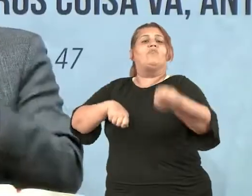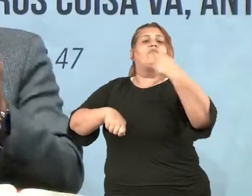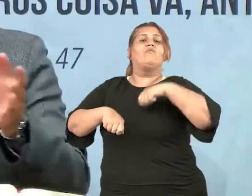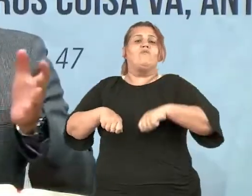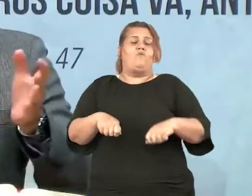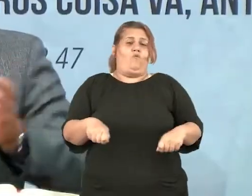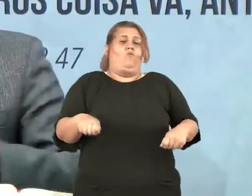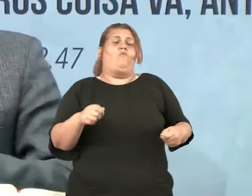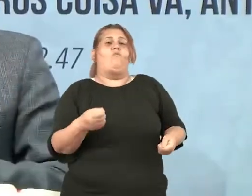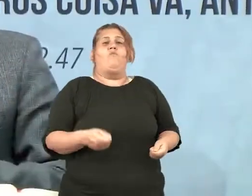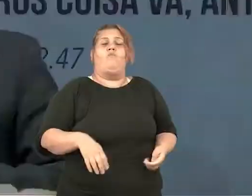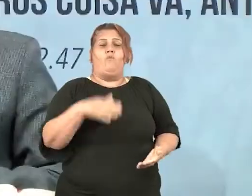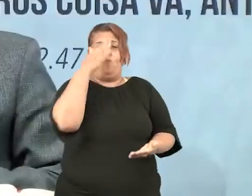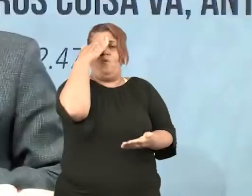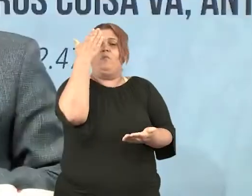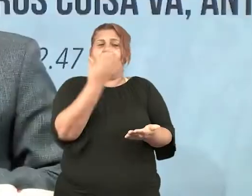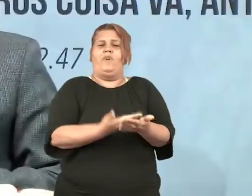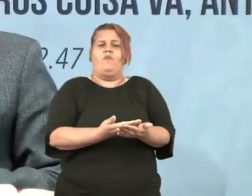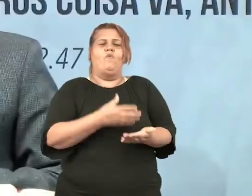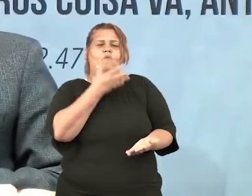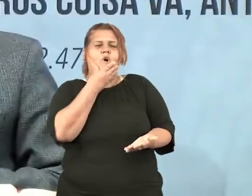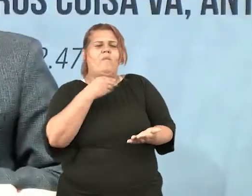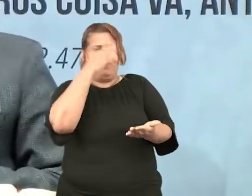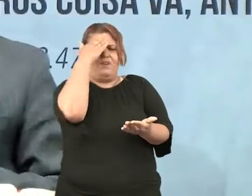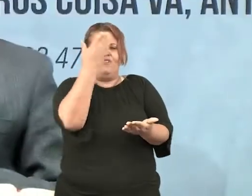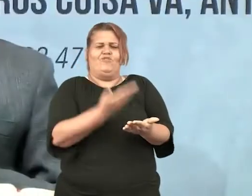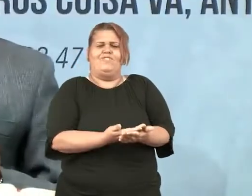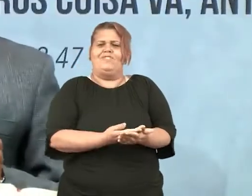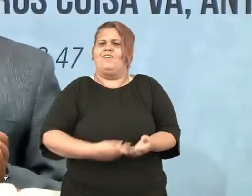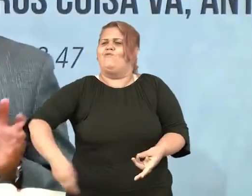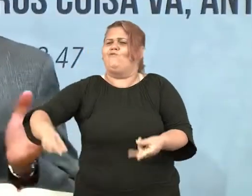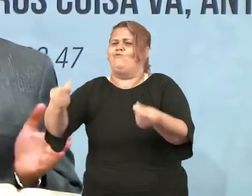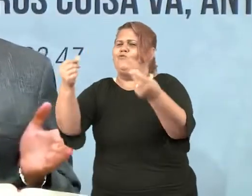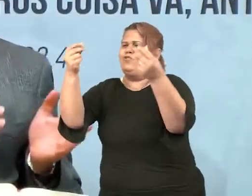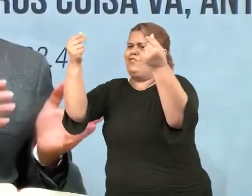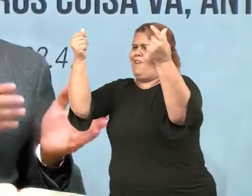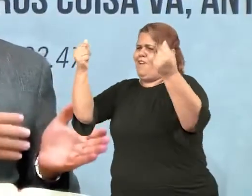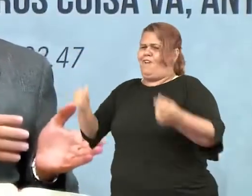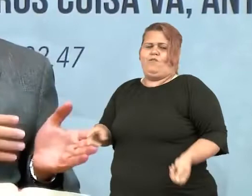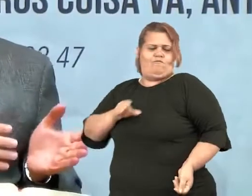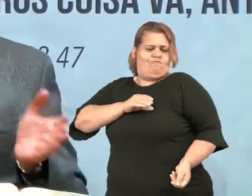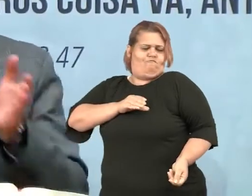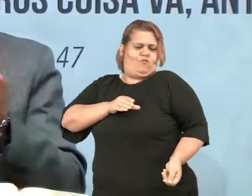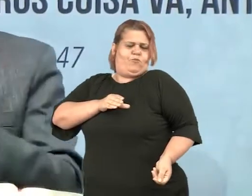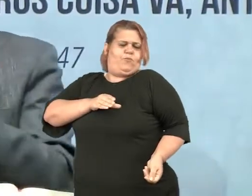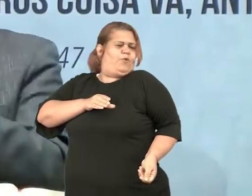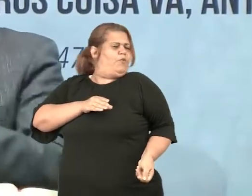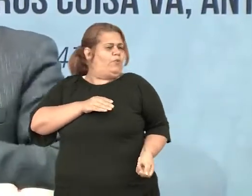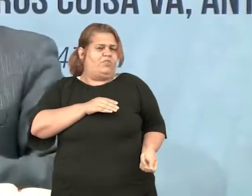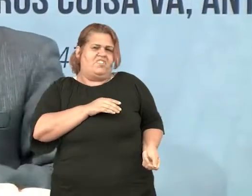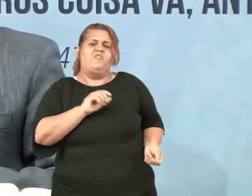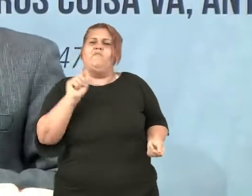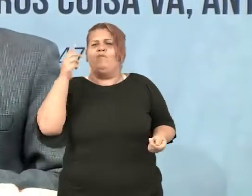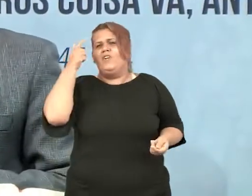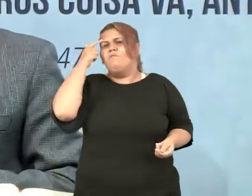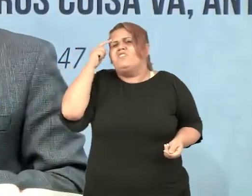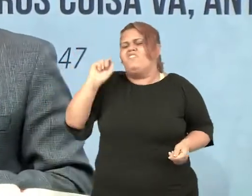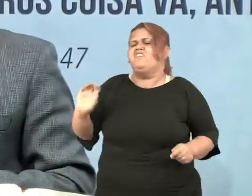O homem confia às vezes no dinheiro que tem, achando que o fato dele ter dinheiro vai resolver o seu